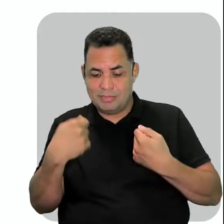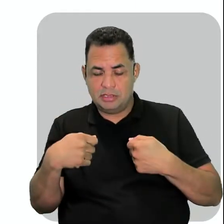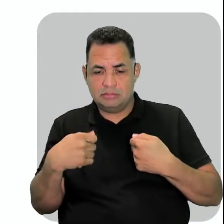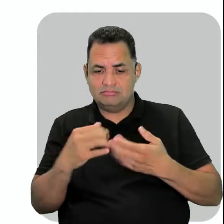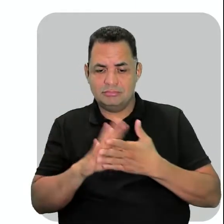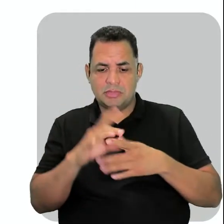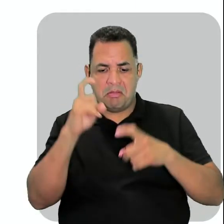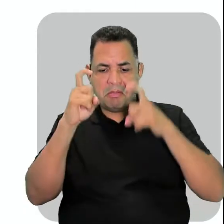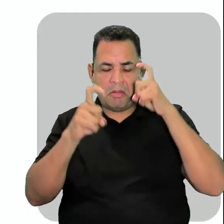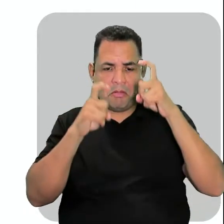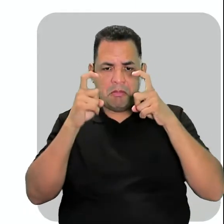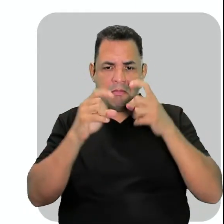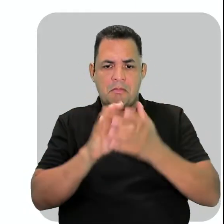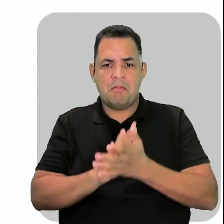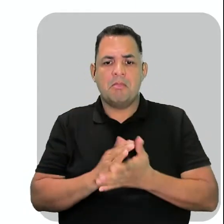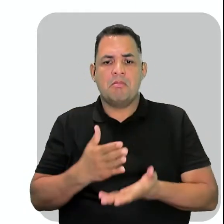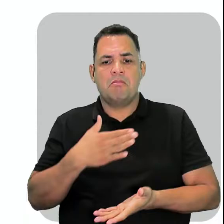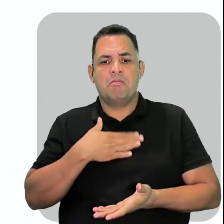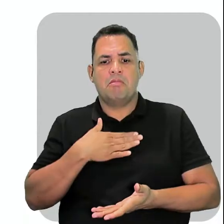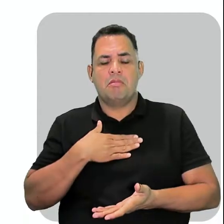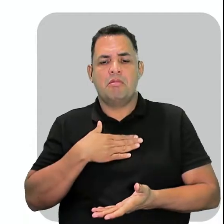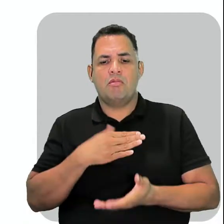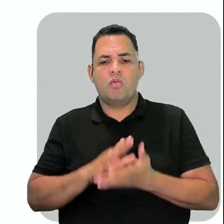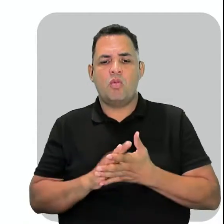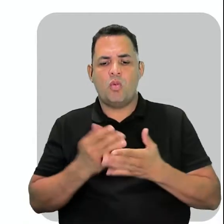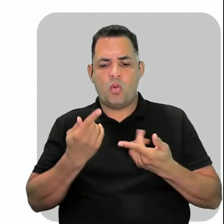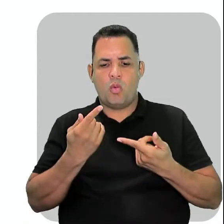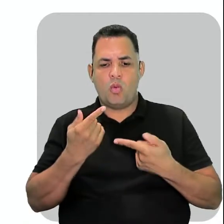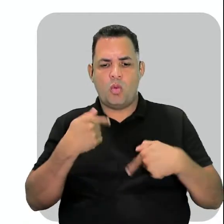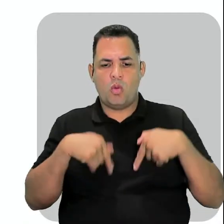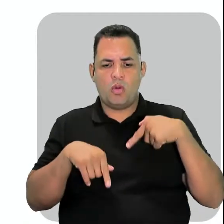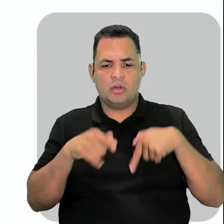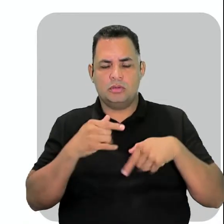preocupar porque o meu organismo vai produzir esse aminoácido.